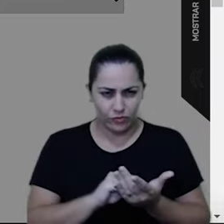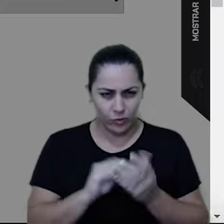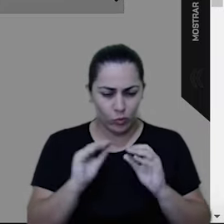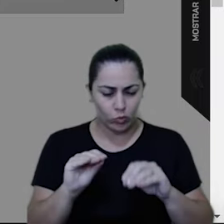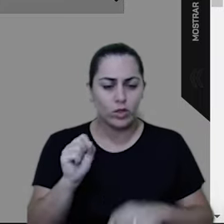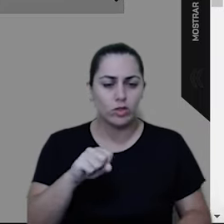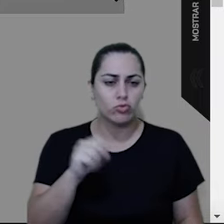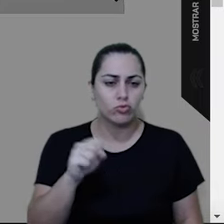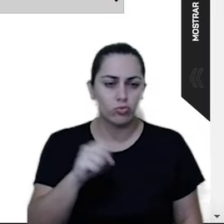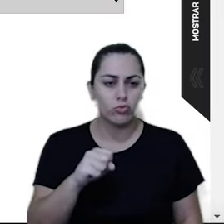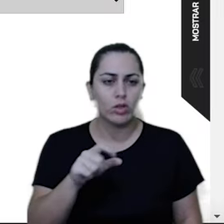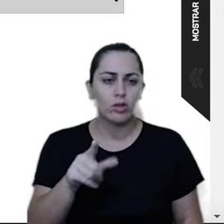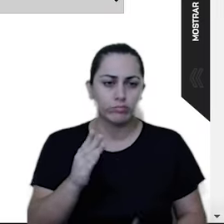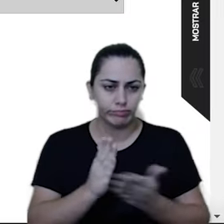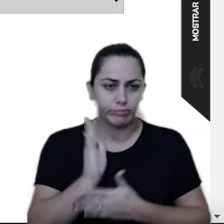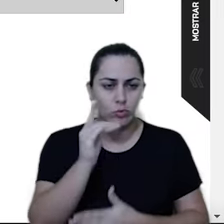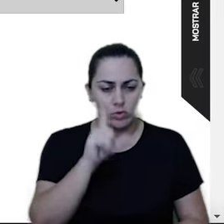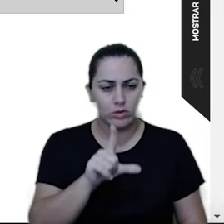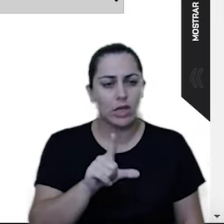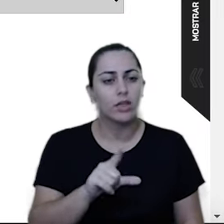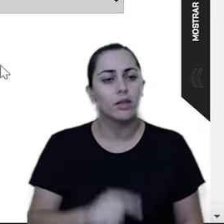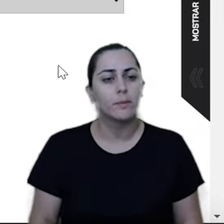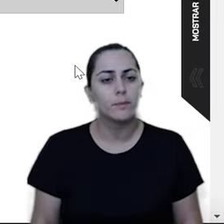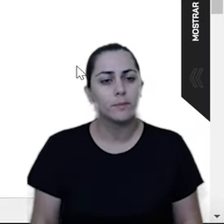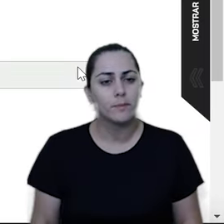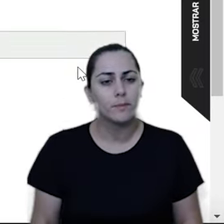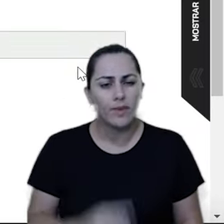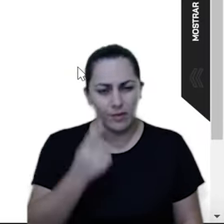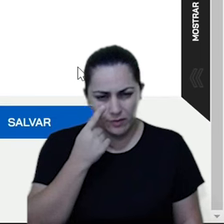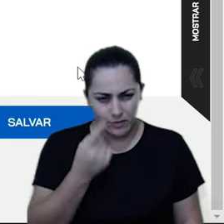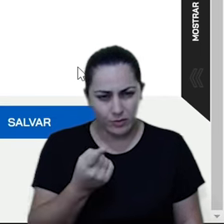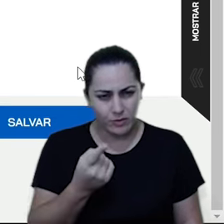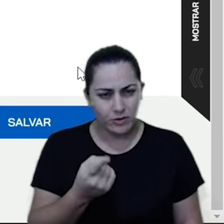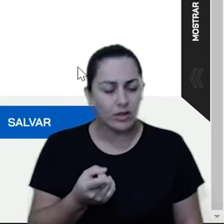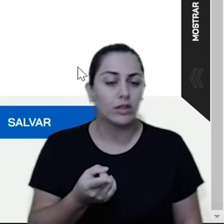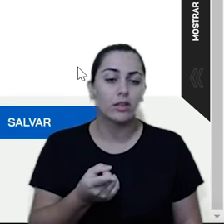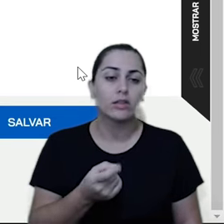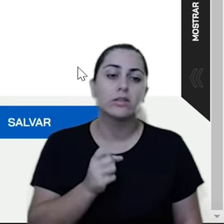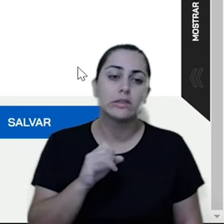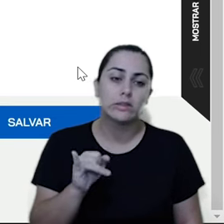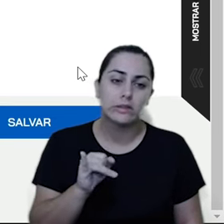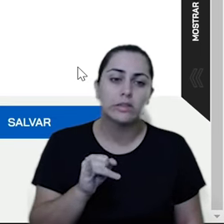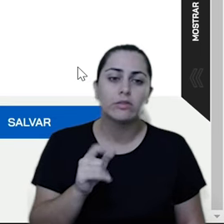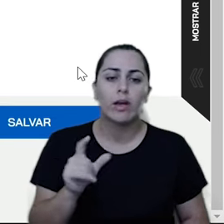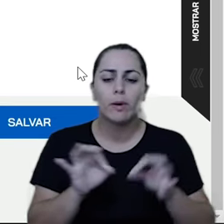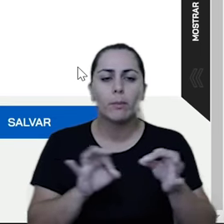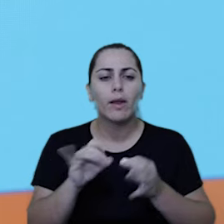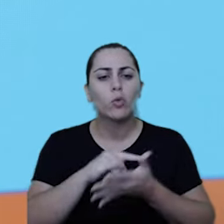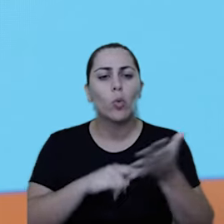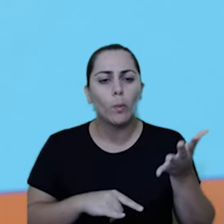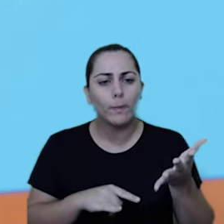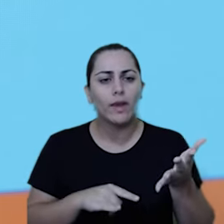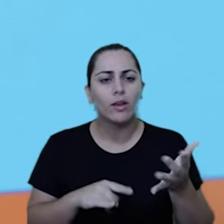coloquei é ó homologação Então vem aqui homologação reparou pessoal isso aqui se a gente sai lá e vai lá e emitir o